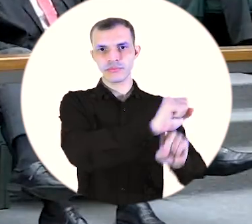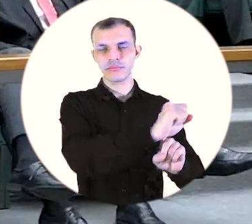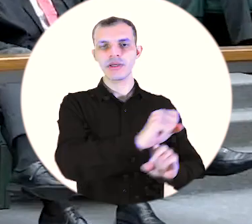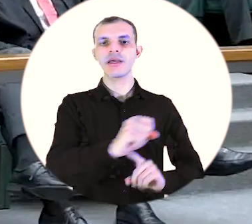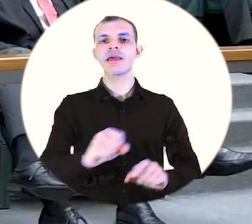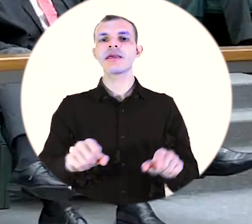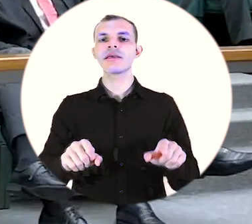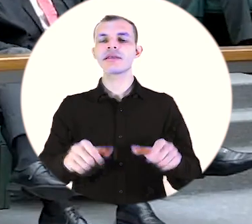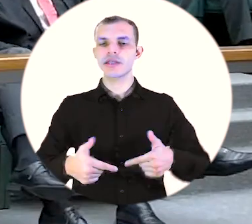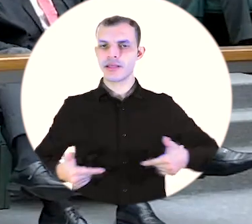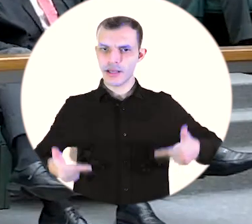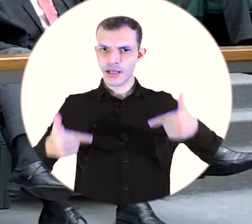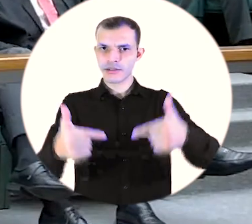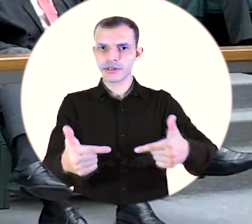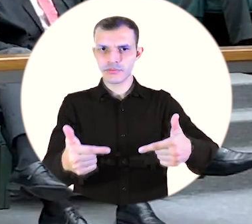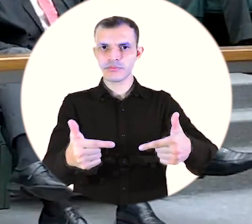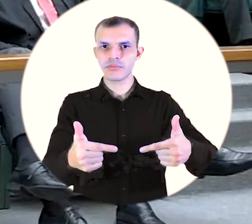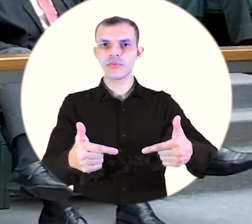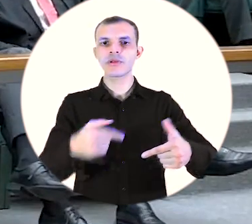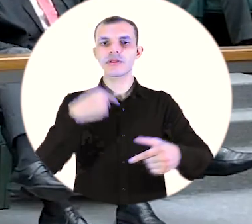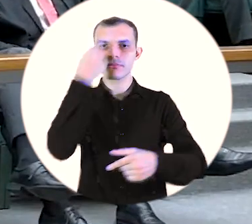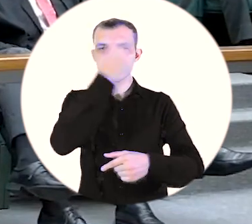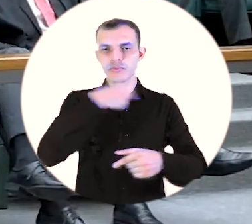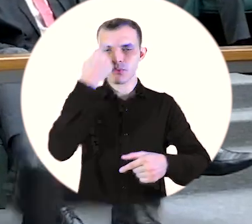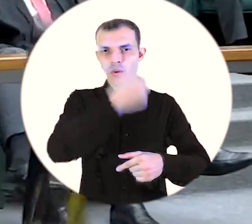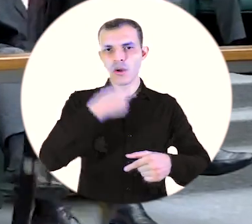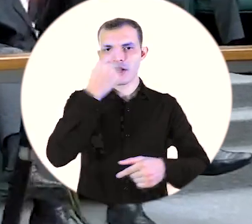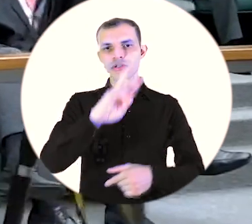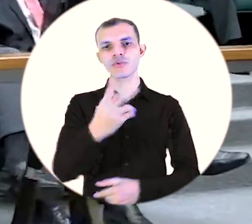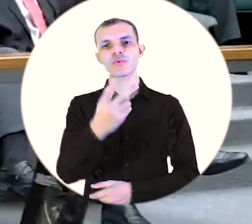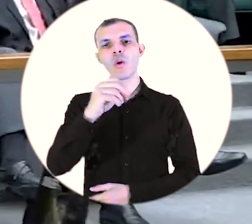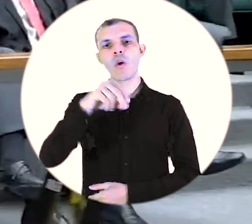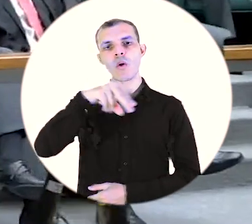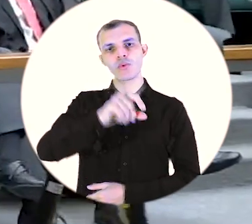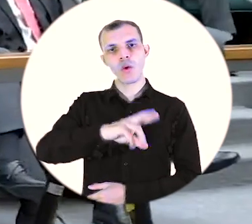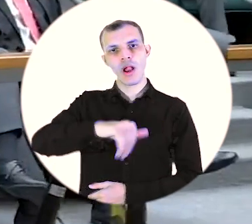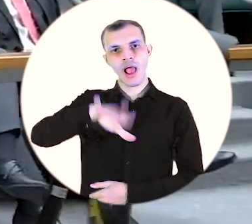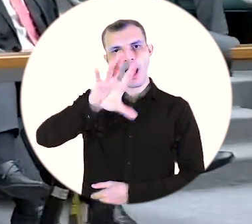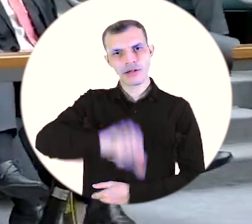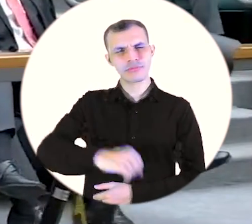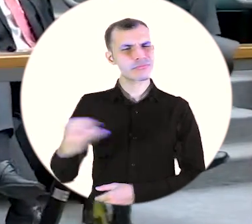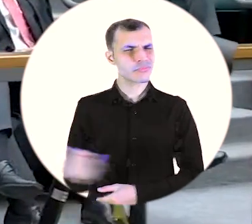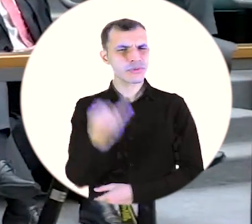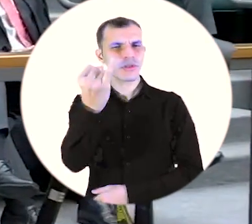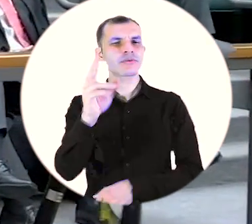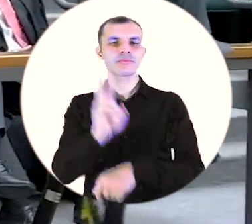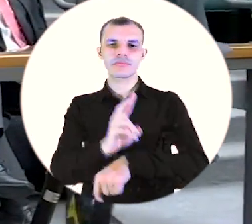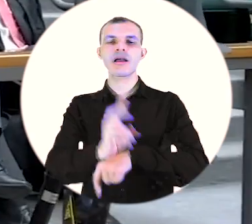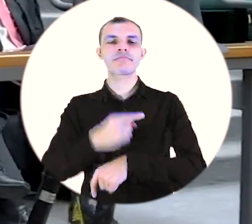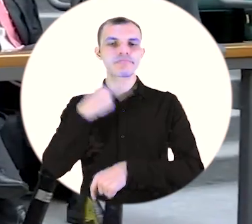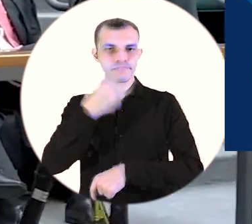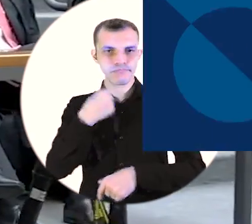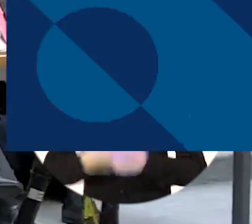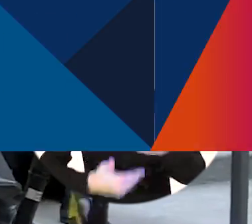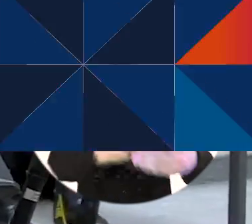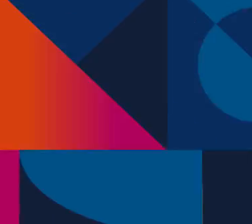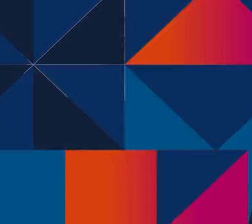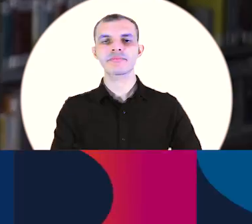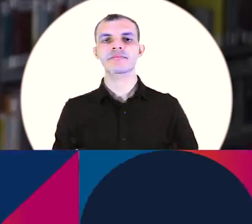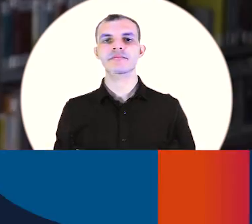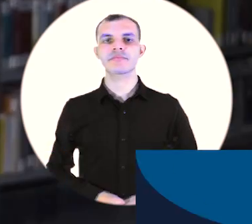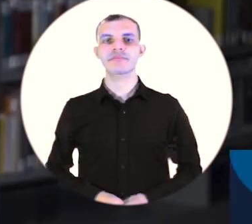os honorários sucumbenciais são essenciais para a subsistência da classe. Esse é um sentimento seu, reconhecido também pela